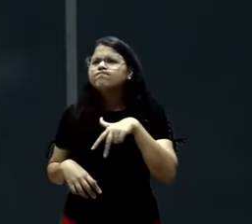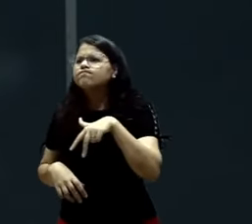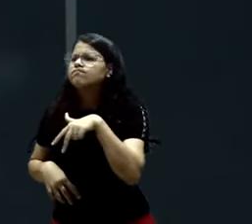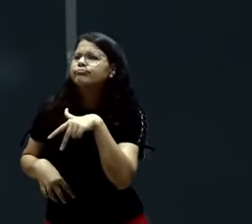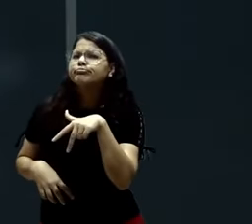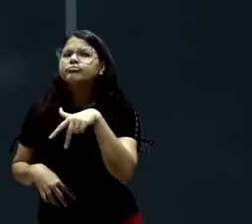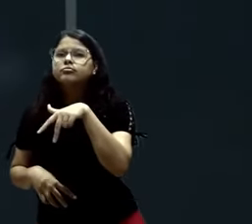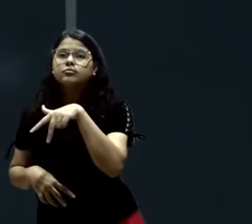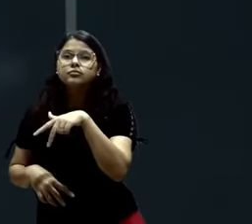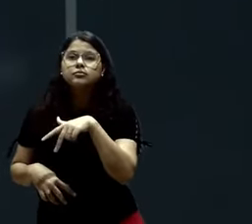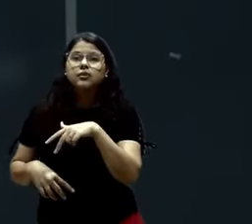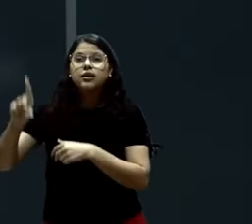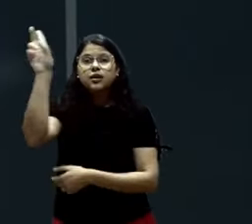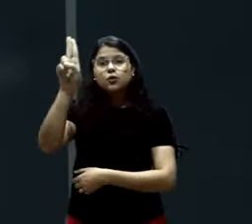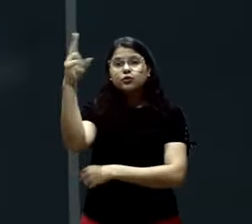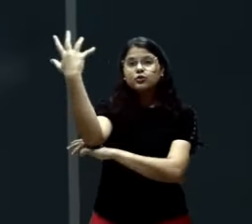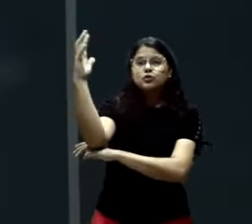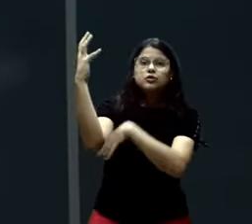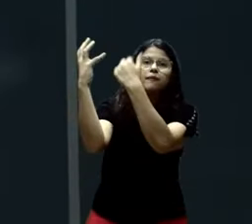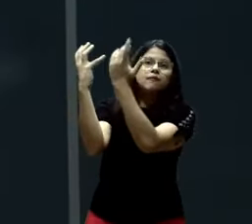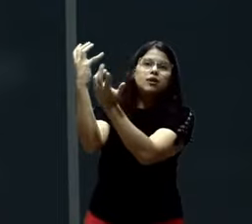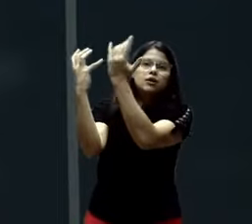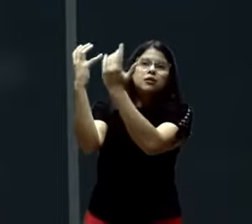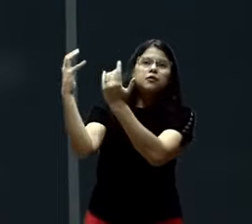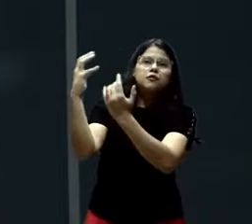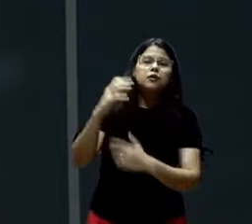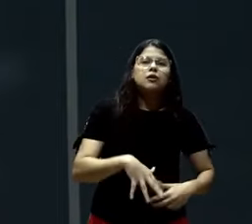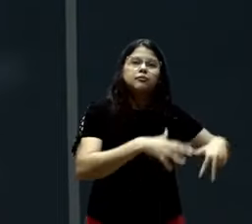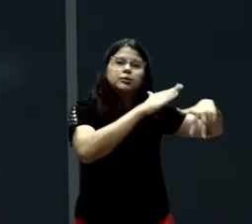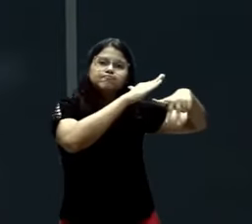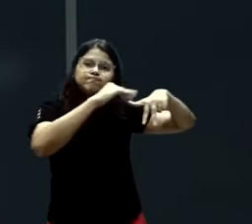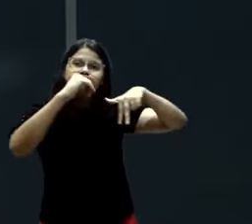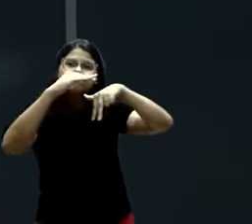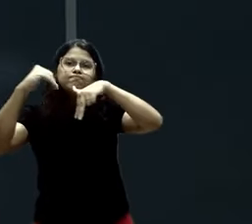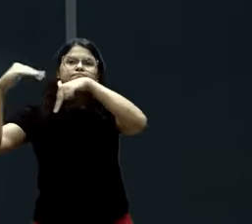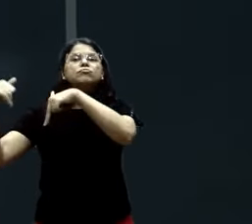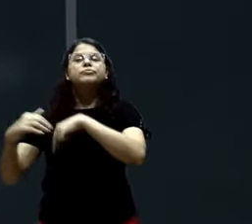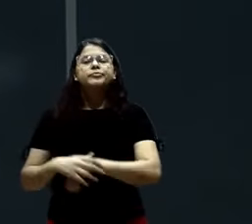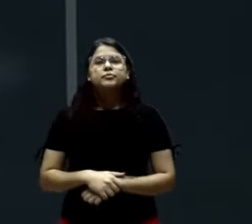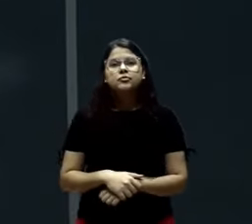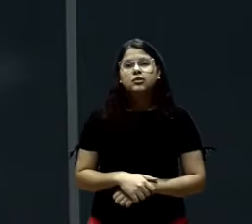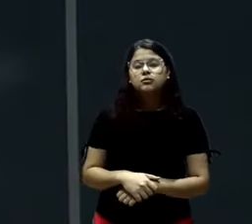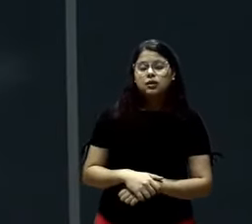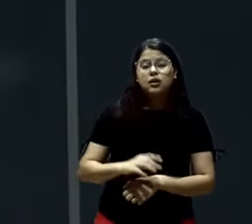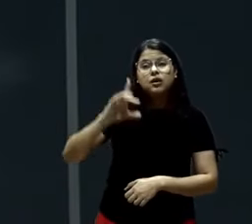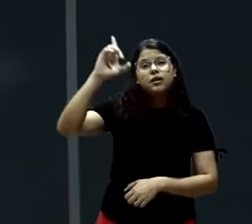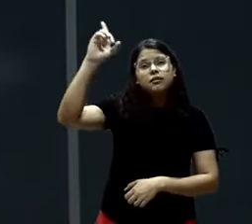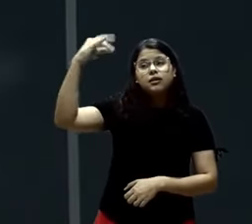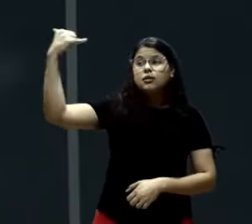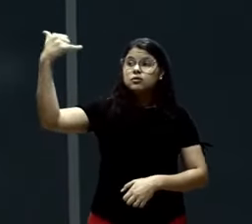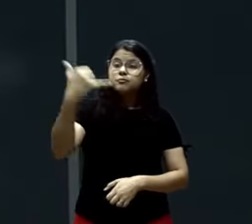atenção de Moisés através da sarça. E ali Deus tem um particular com